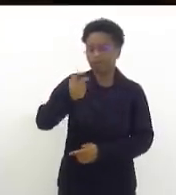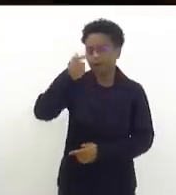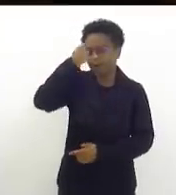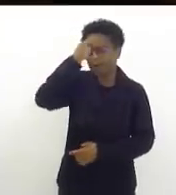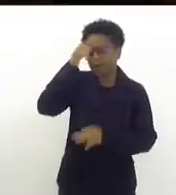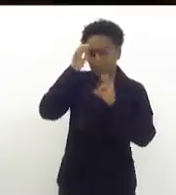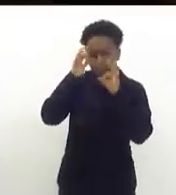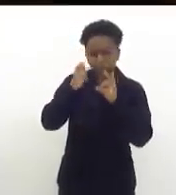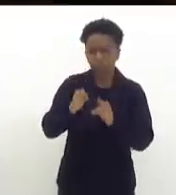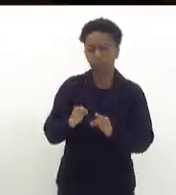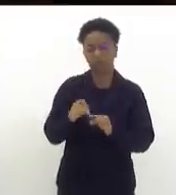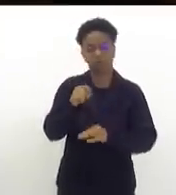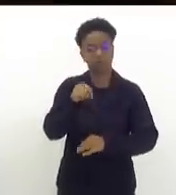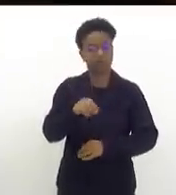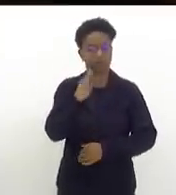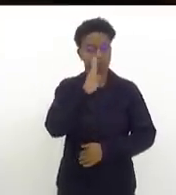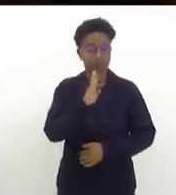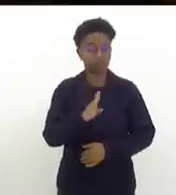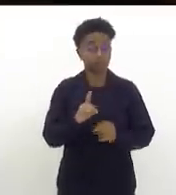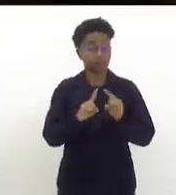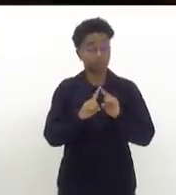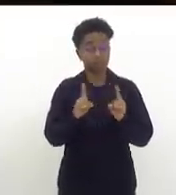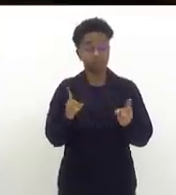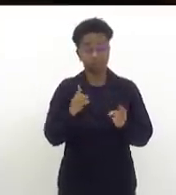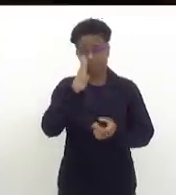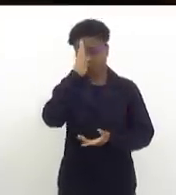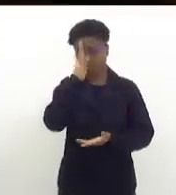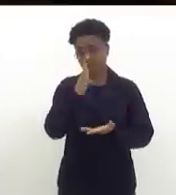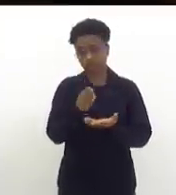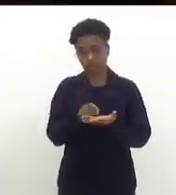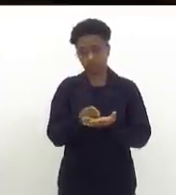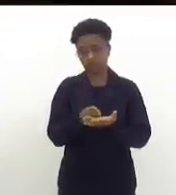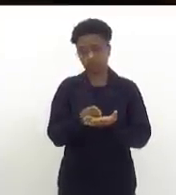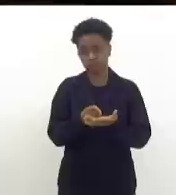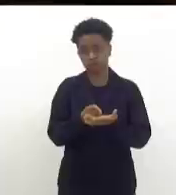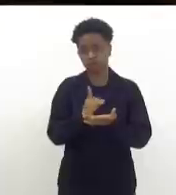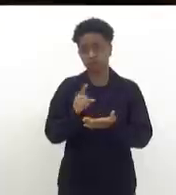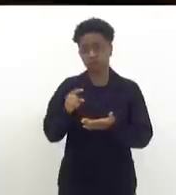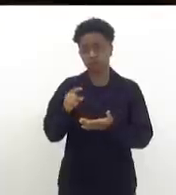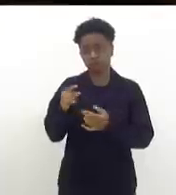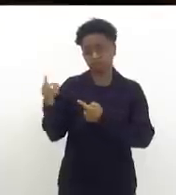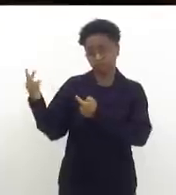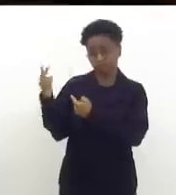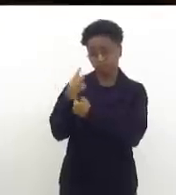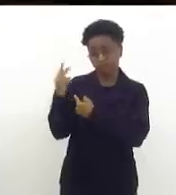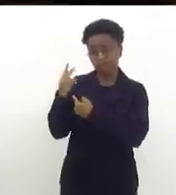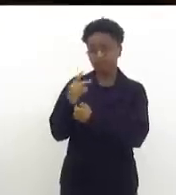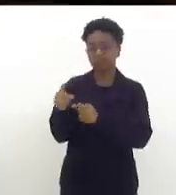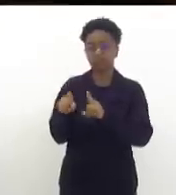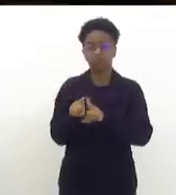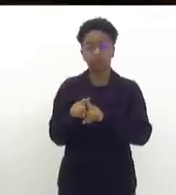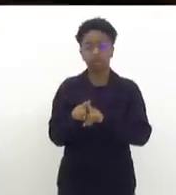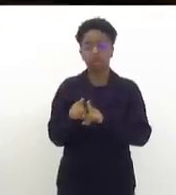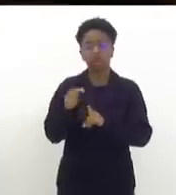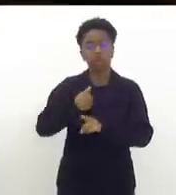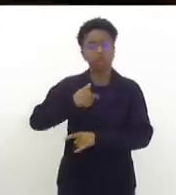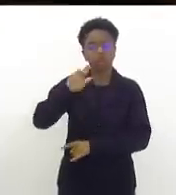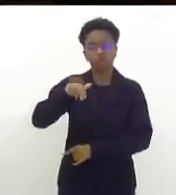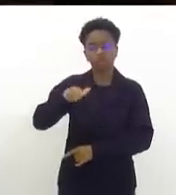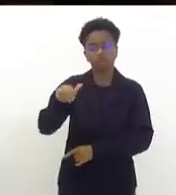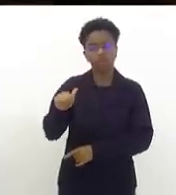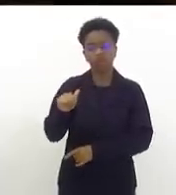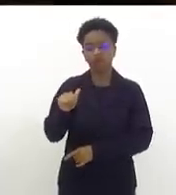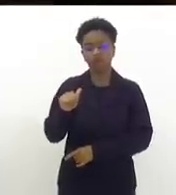tinha mas em outro do outro lado da vida estará nos protegendo e jamais eu deixarei de